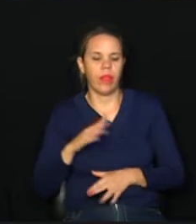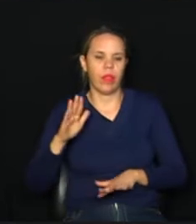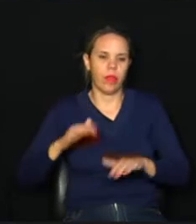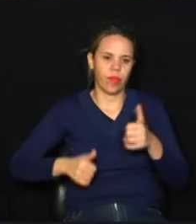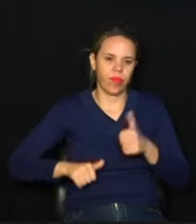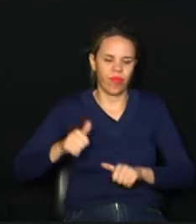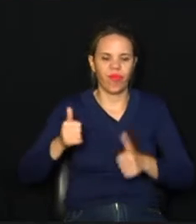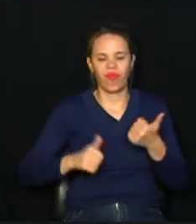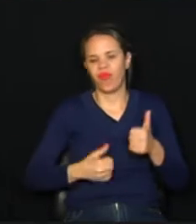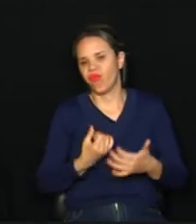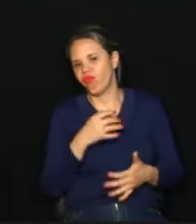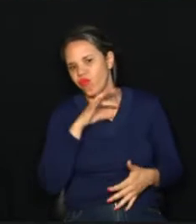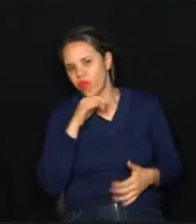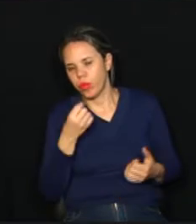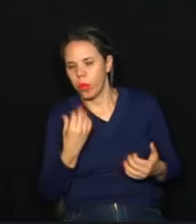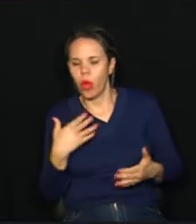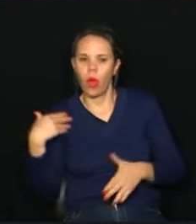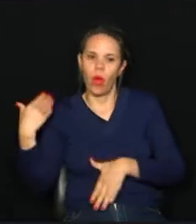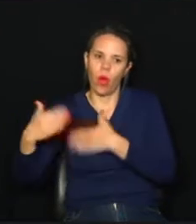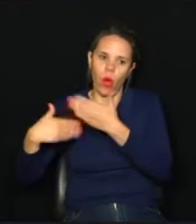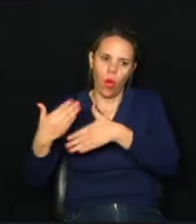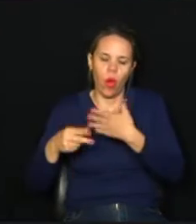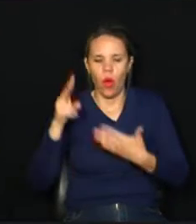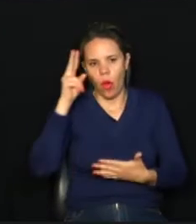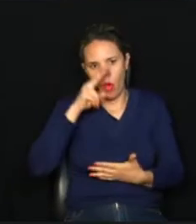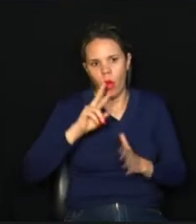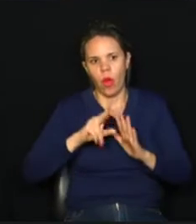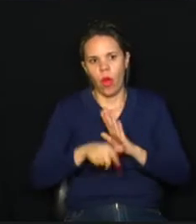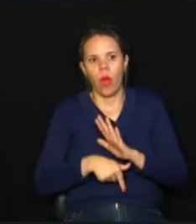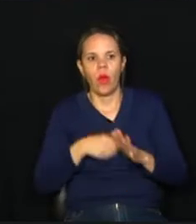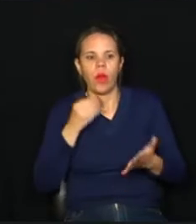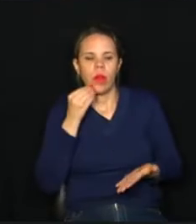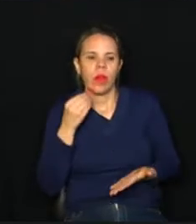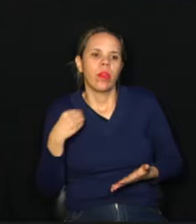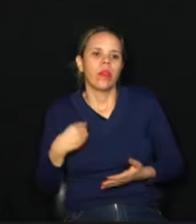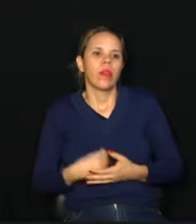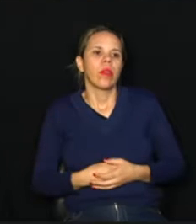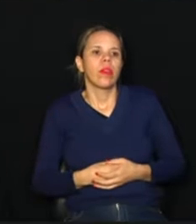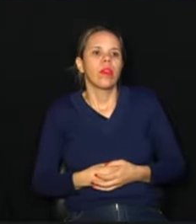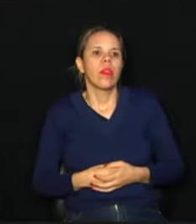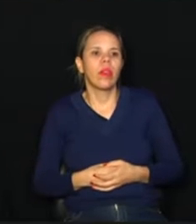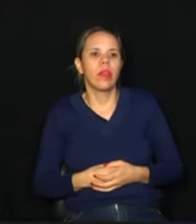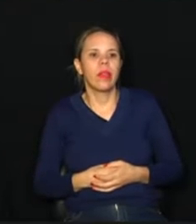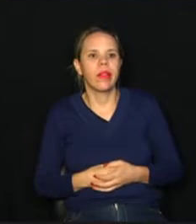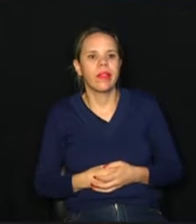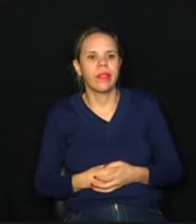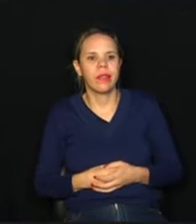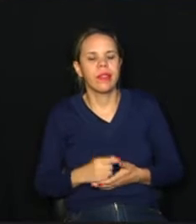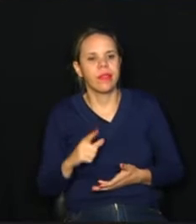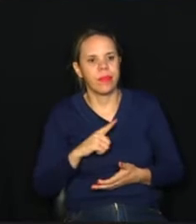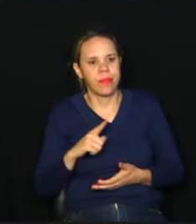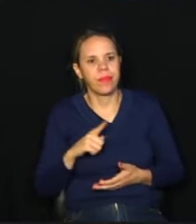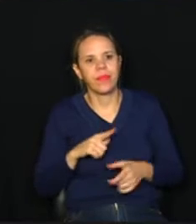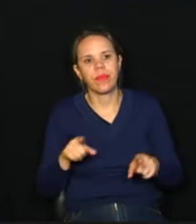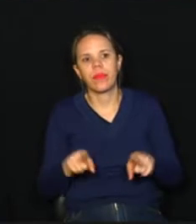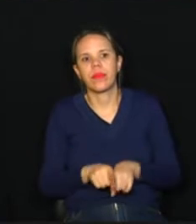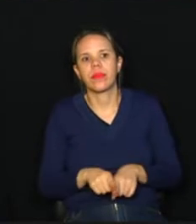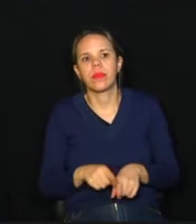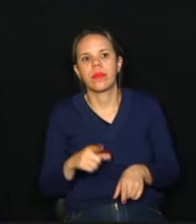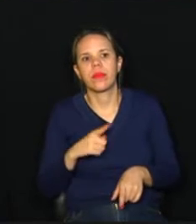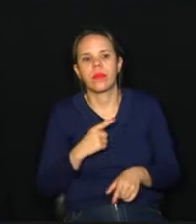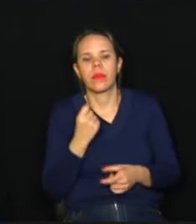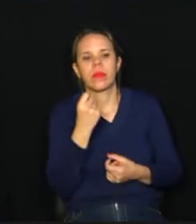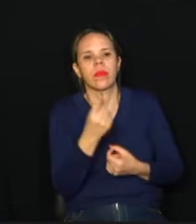sua história, em diversas oportunidades, né? Houve até aí